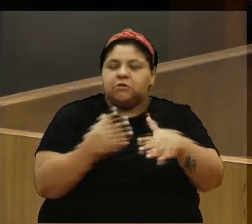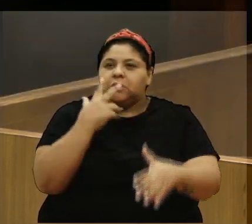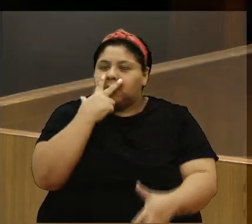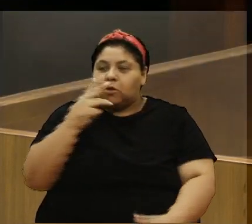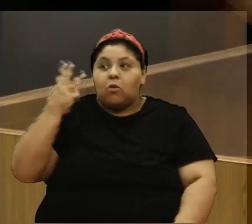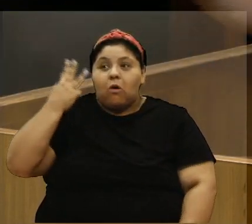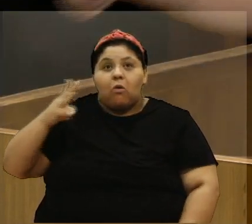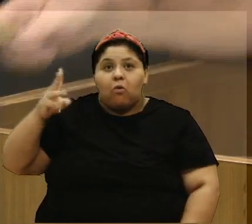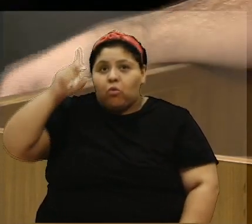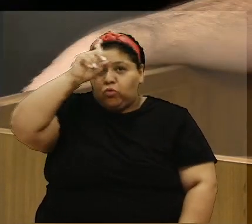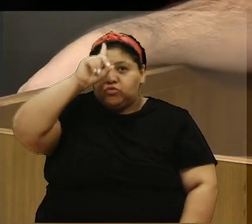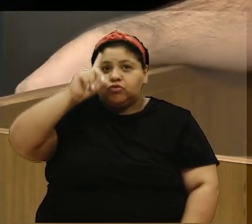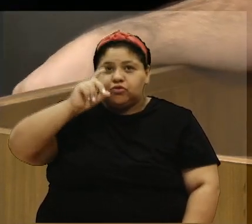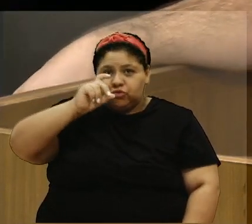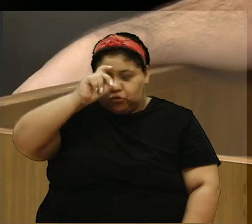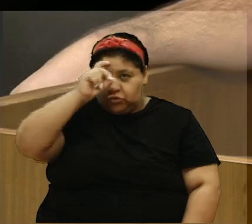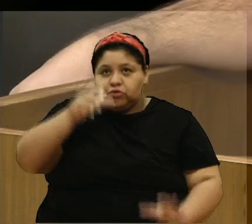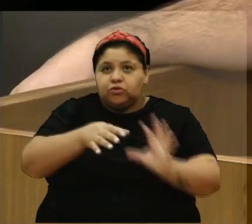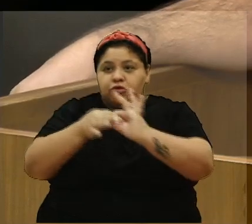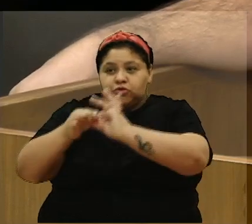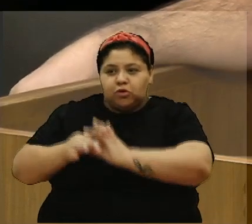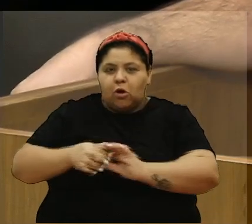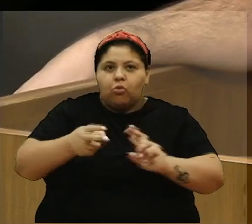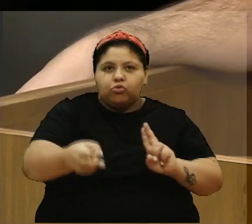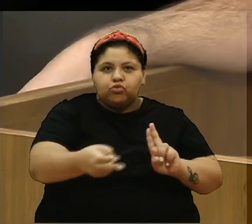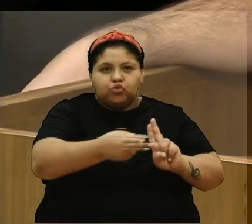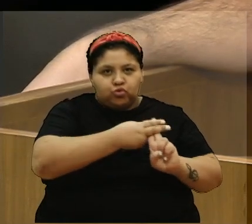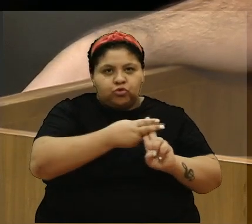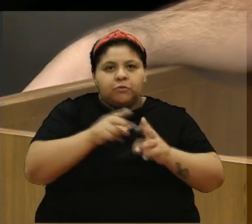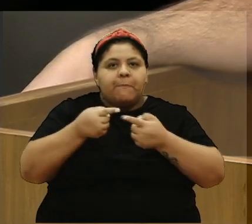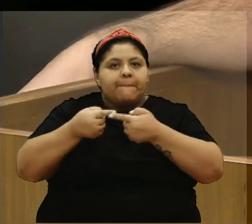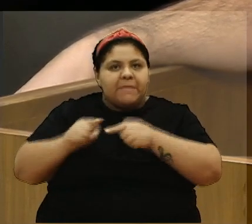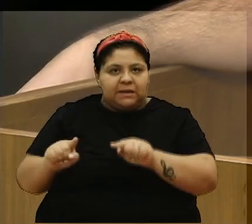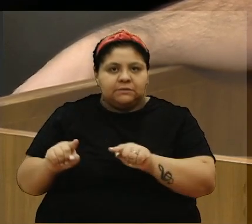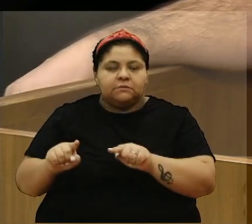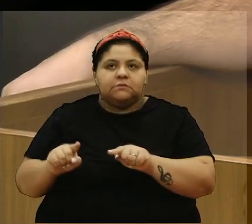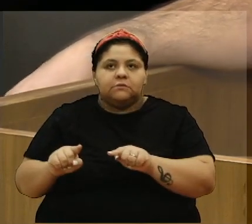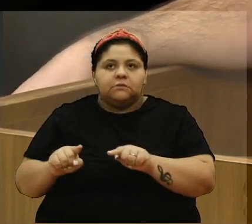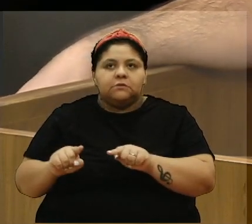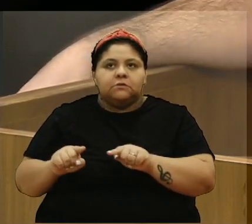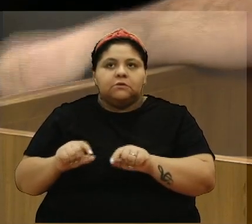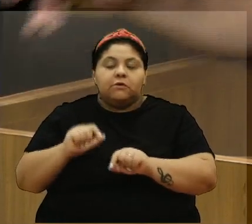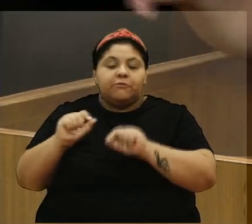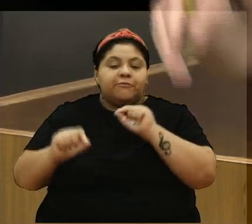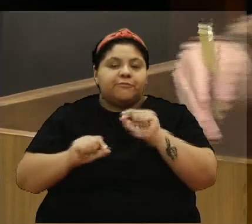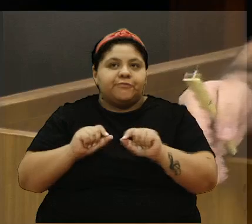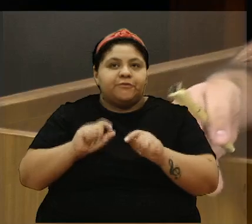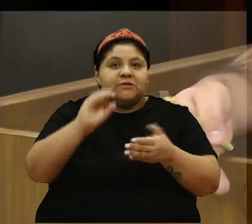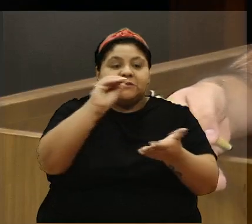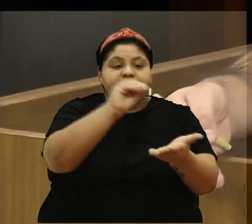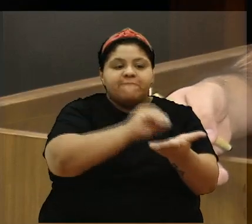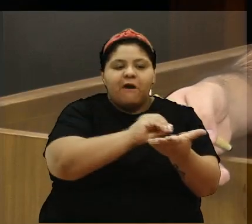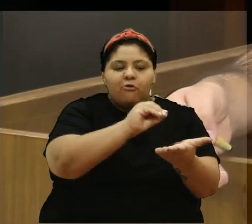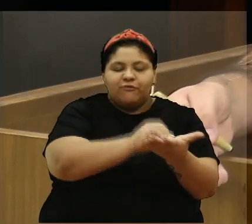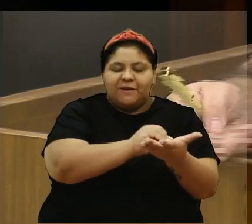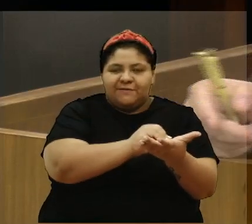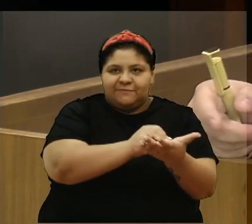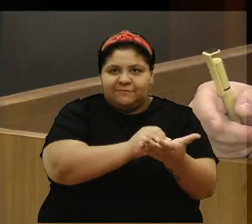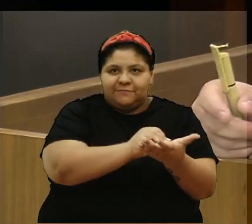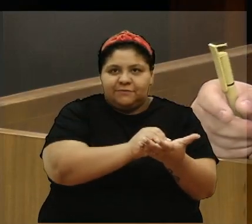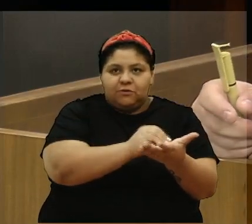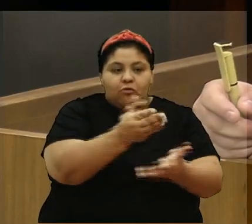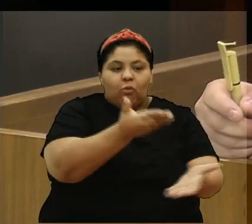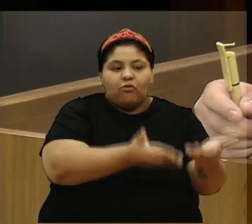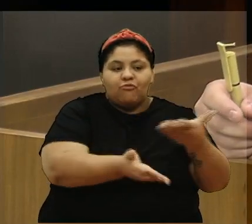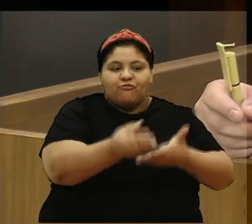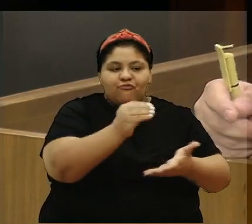os hospitais são conveniados ao SUS, mas é um efeito cascata. Se falta uma consulta,